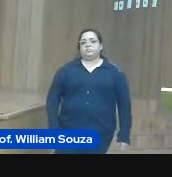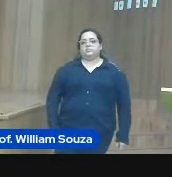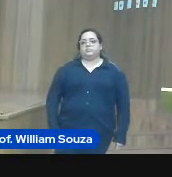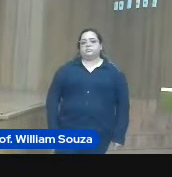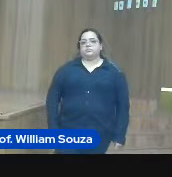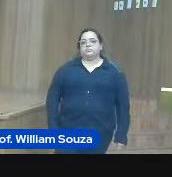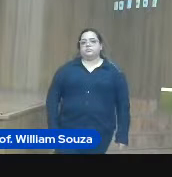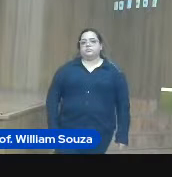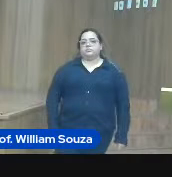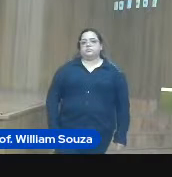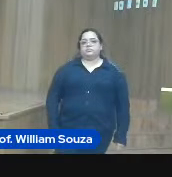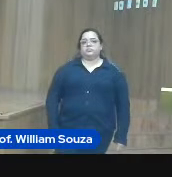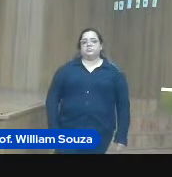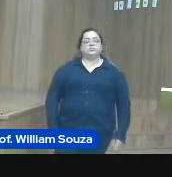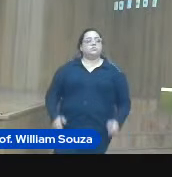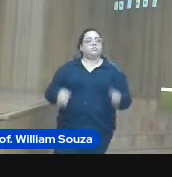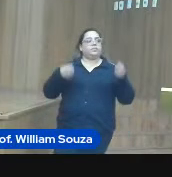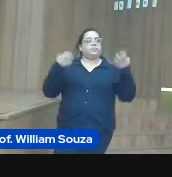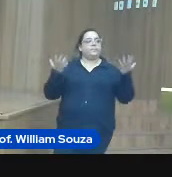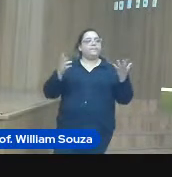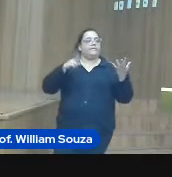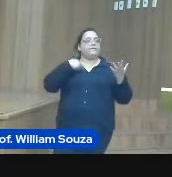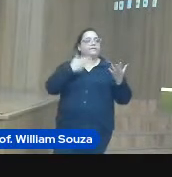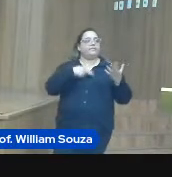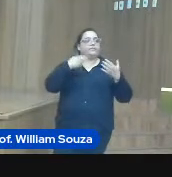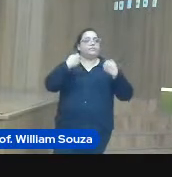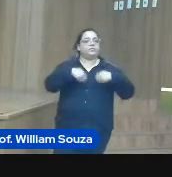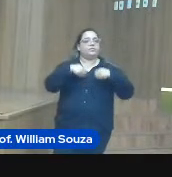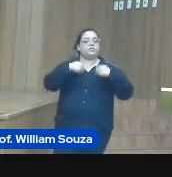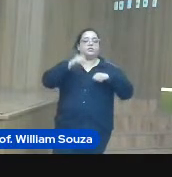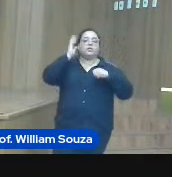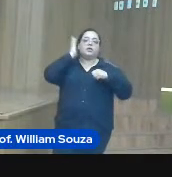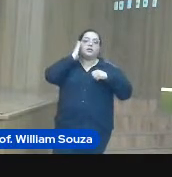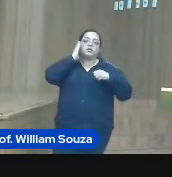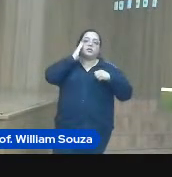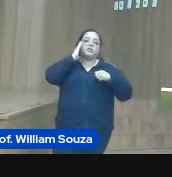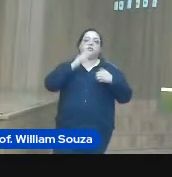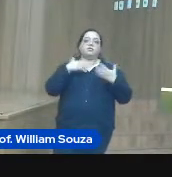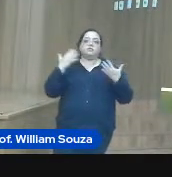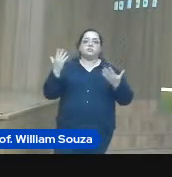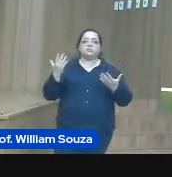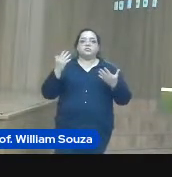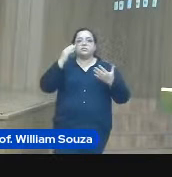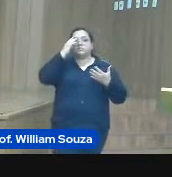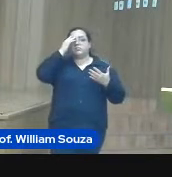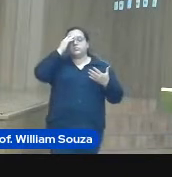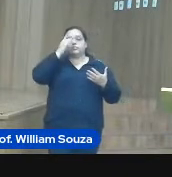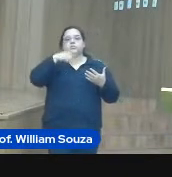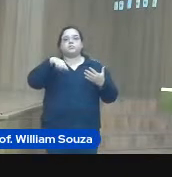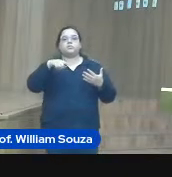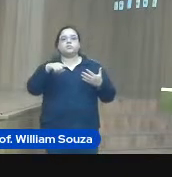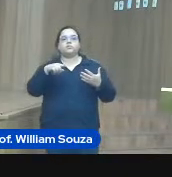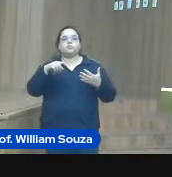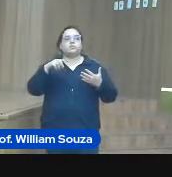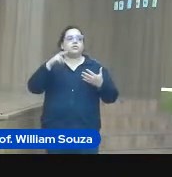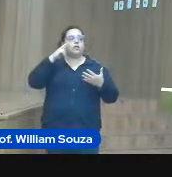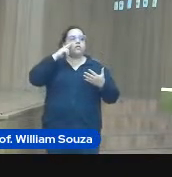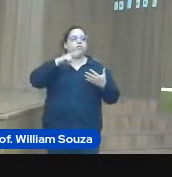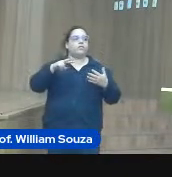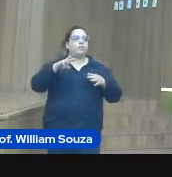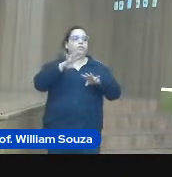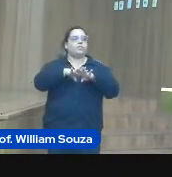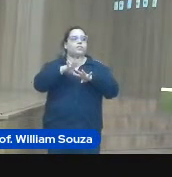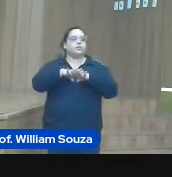Então, assim, a gente tem que entender isso. Quer dizer, e aí se você vê uma matemática